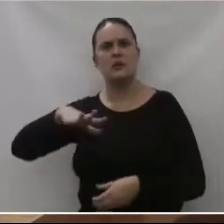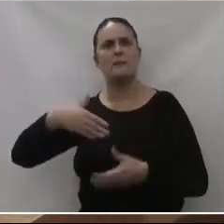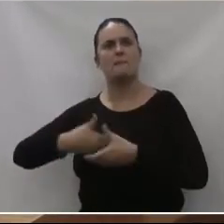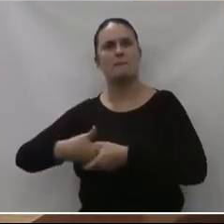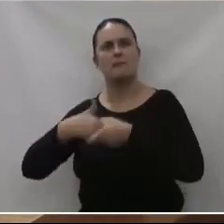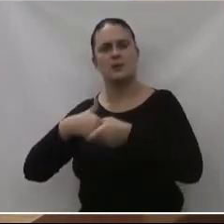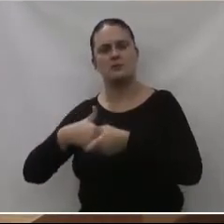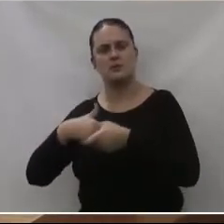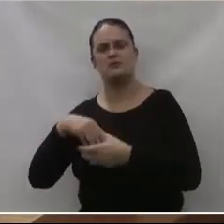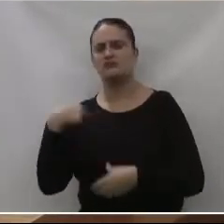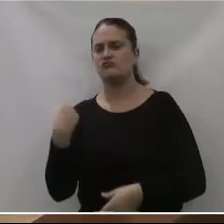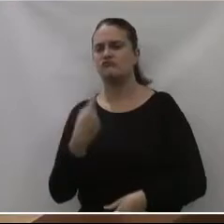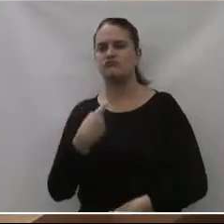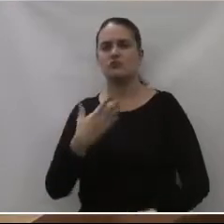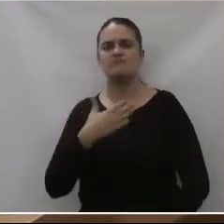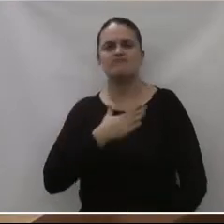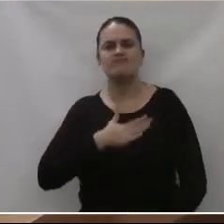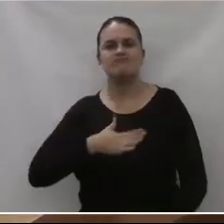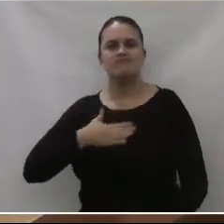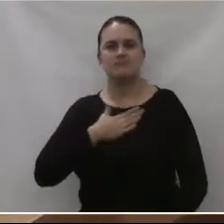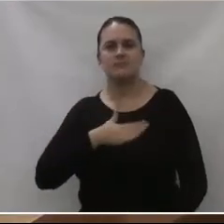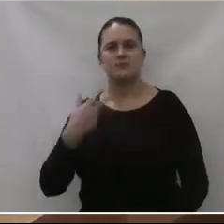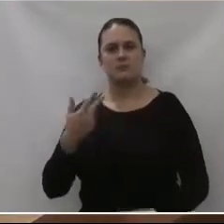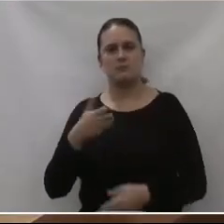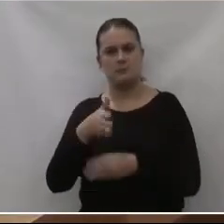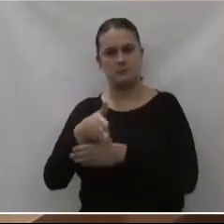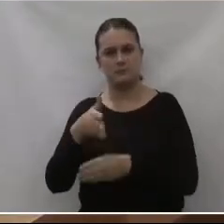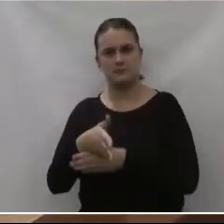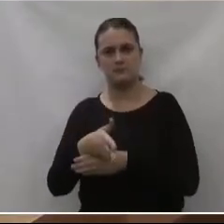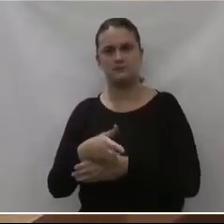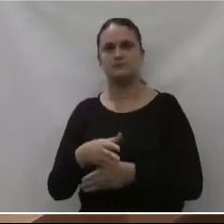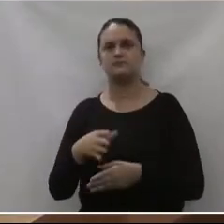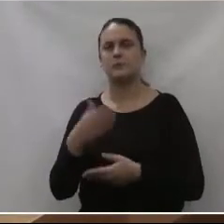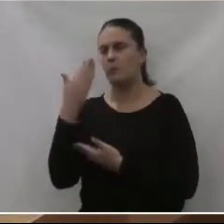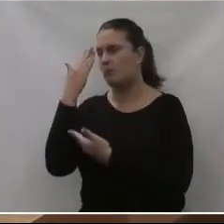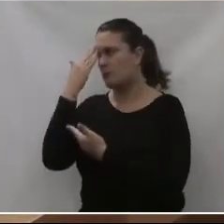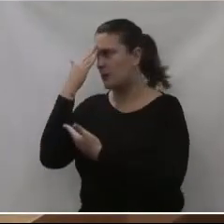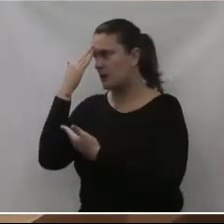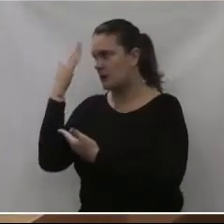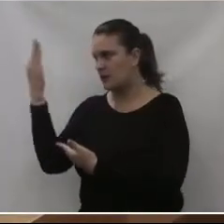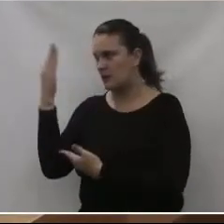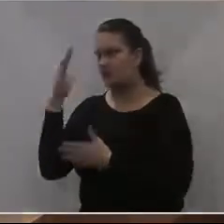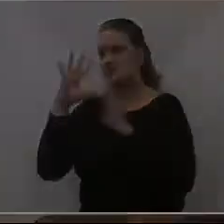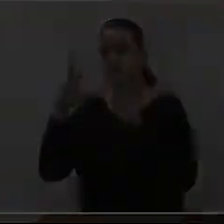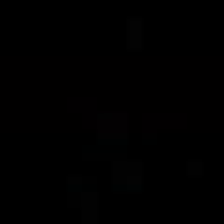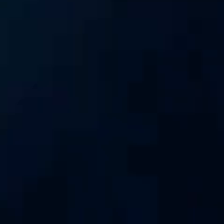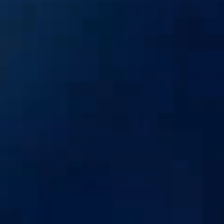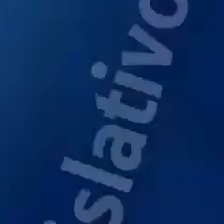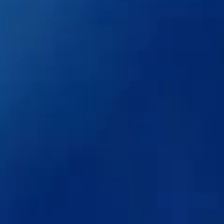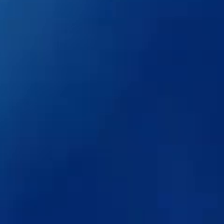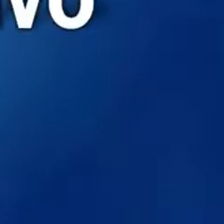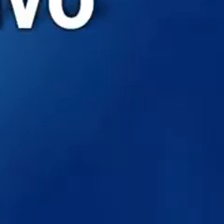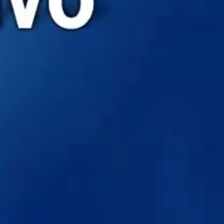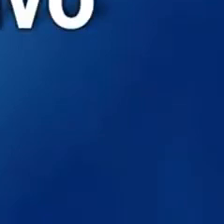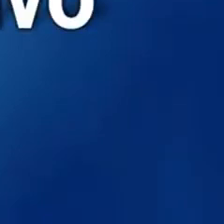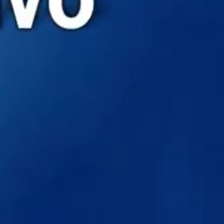e somos gratos por toda a participação dele. Por hoje era só. Agradeço a todos. Boa noite.